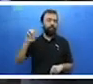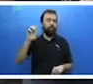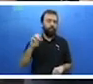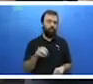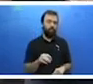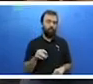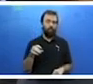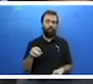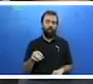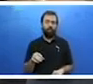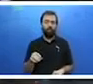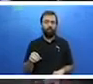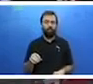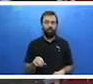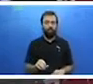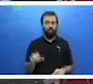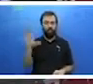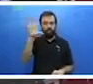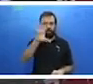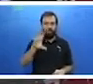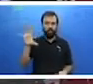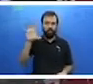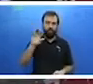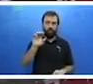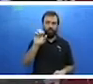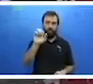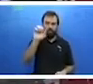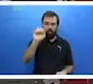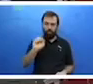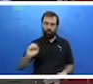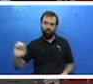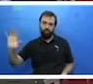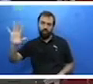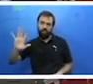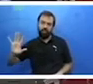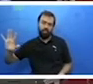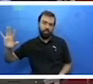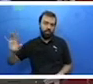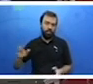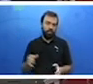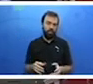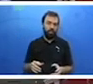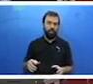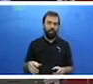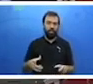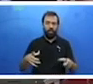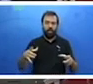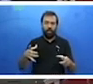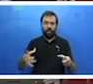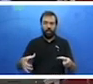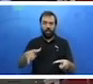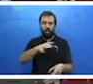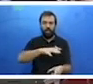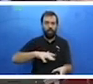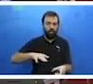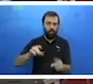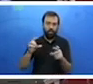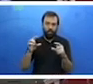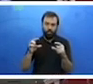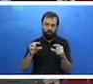E aí? Então percebam aqui, região norte ela é grandona, mas tem poucas pessoas. Região